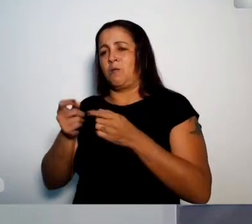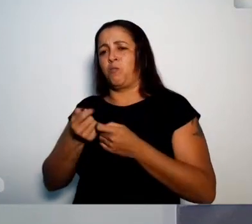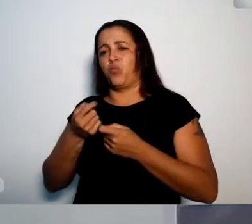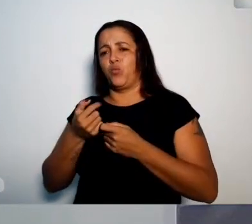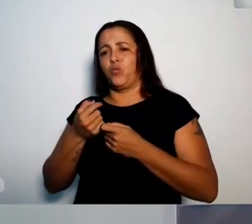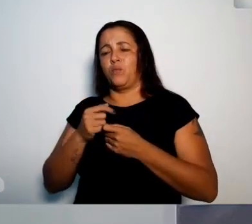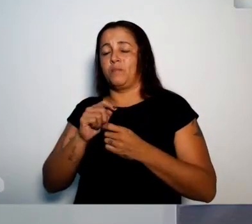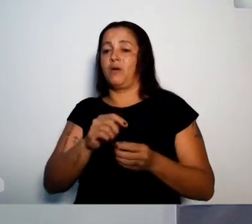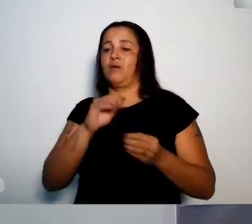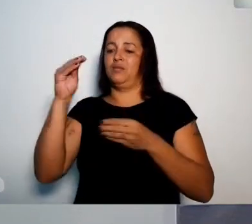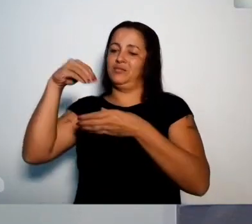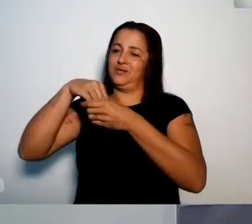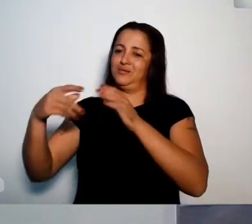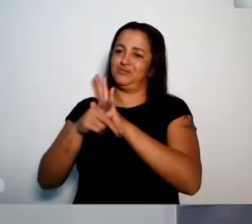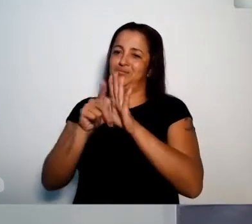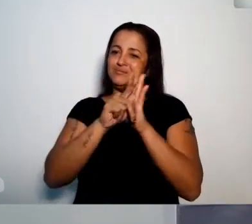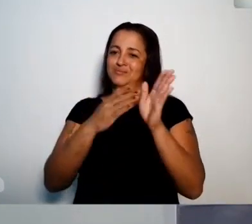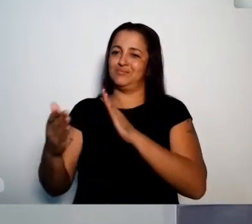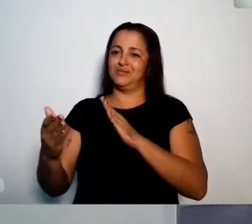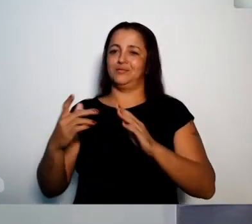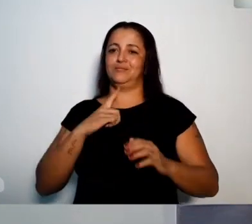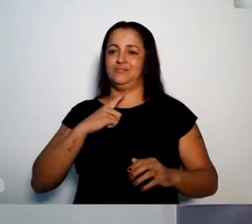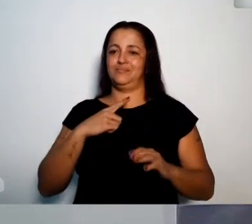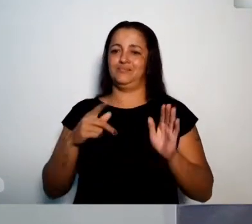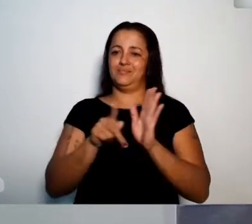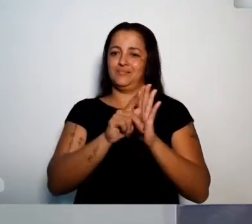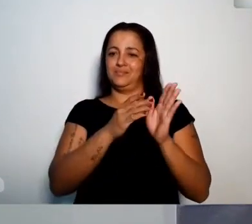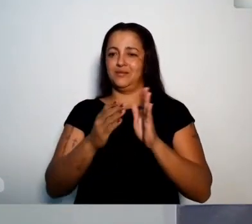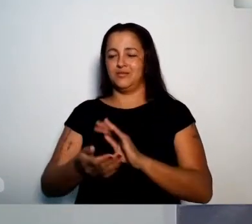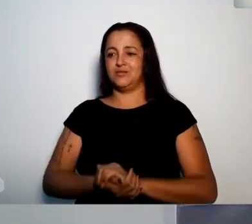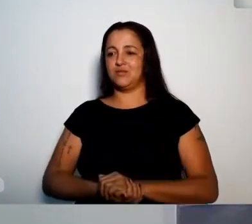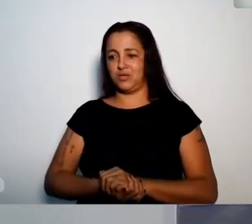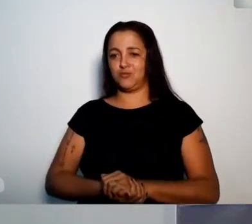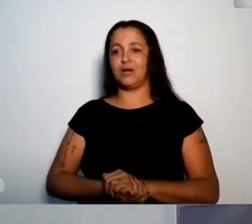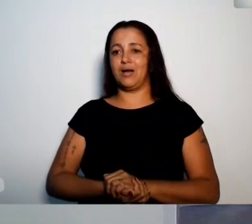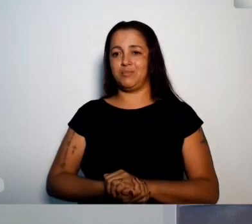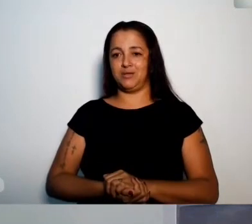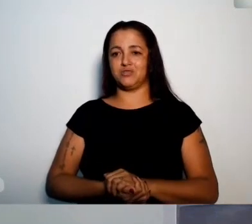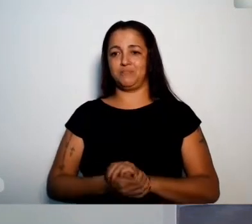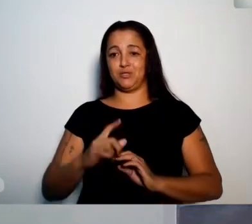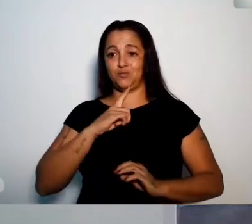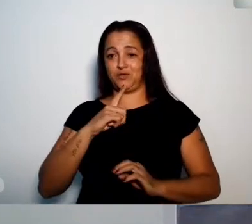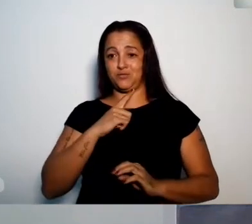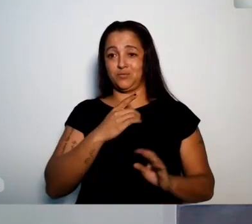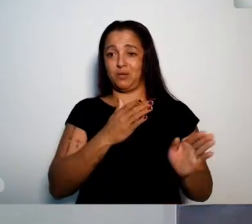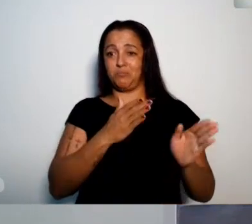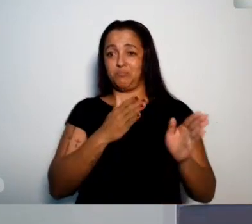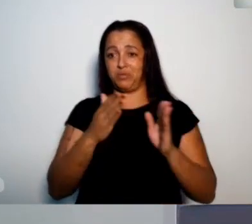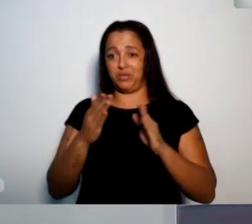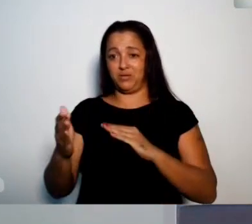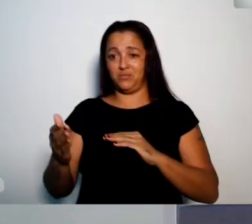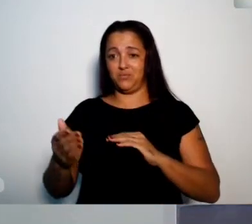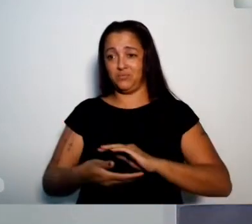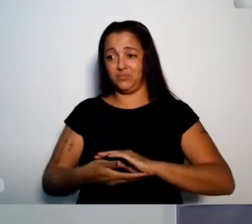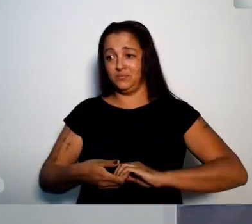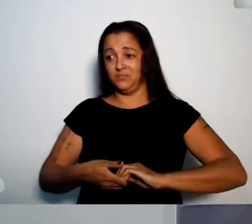estar aqui dividindo e podendo ajudar a nossa cidade e com os demais vereadores na